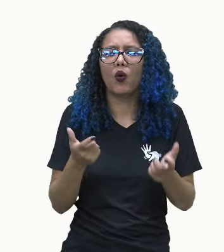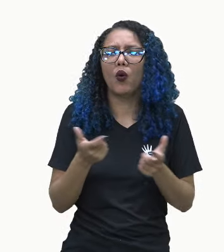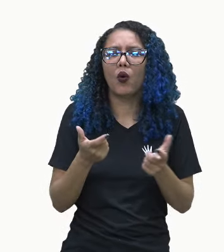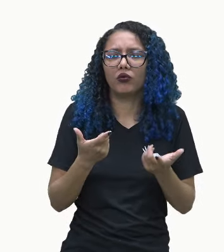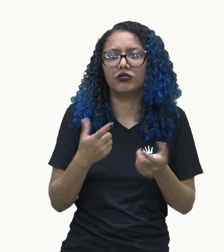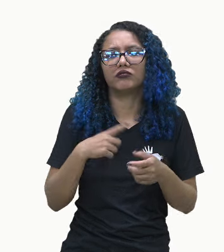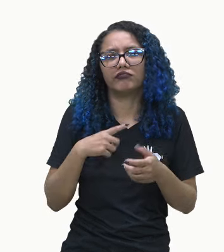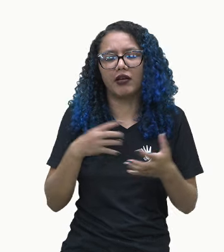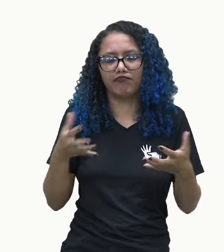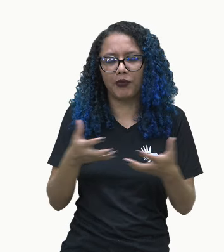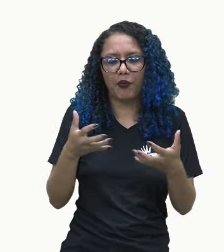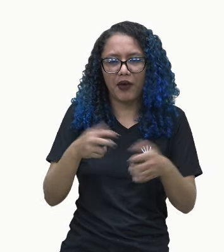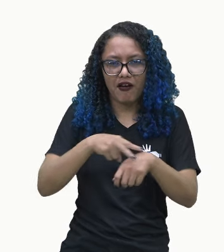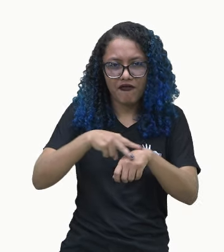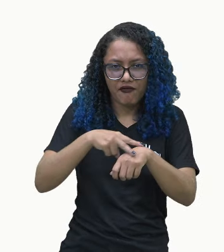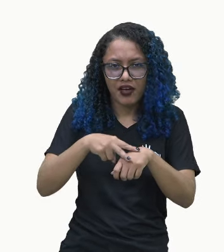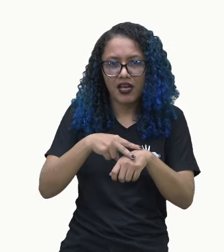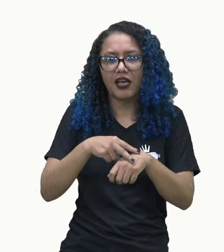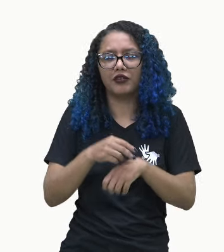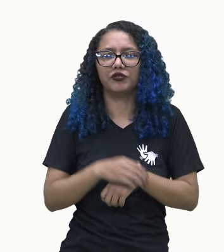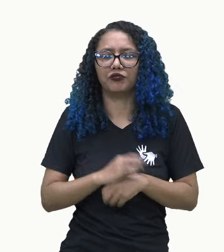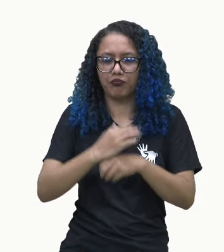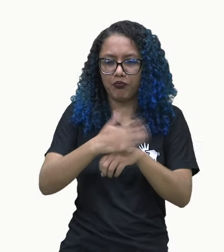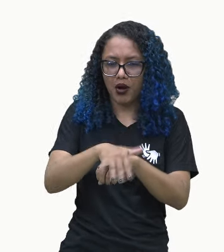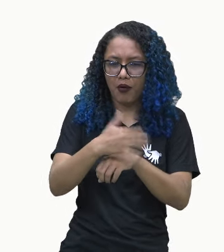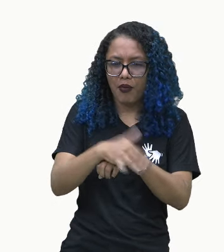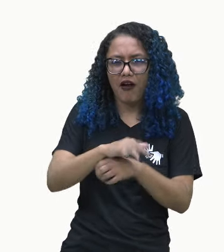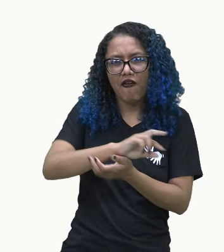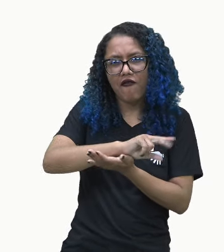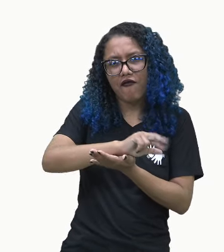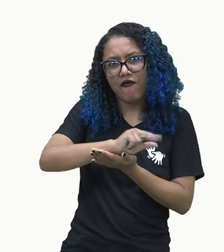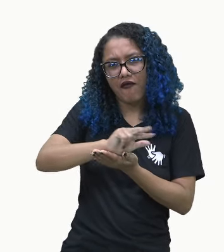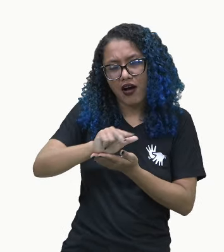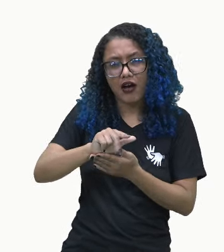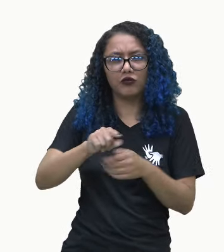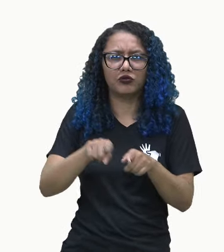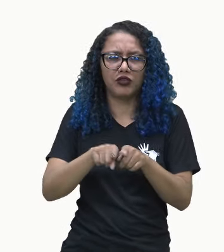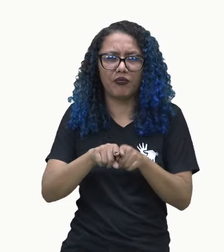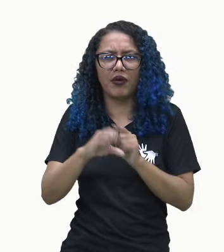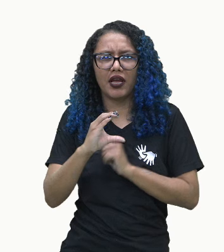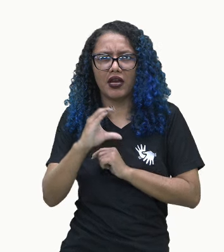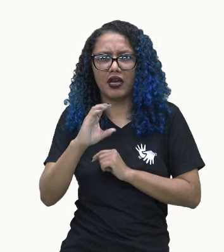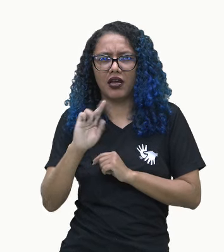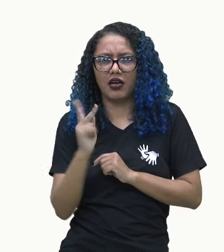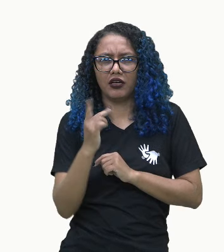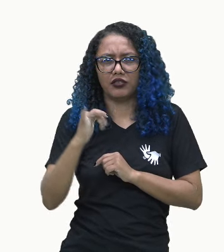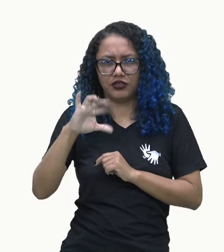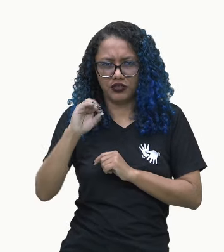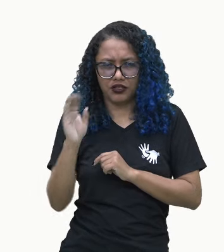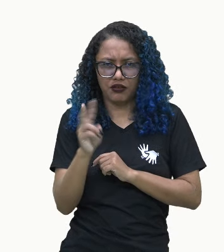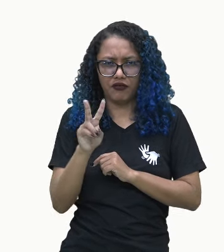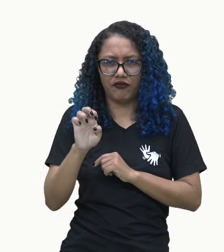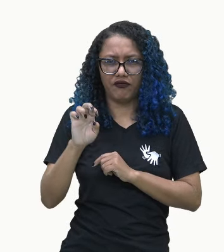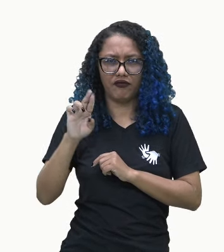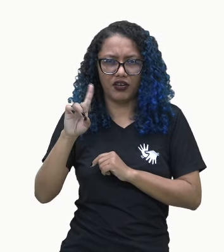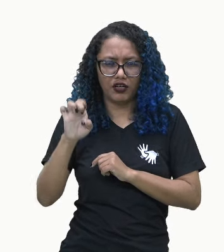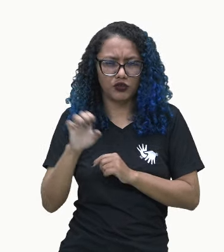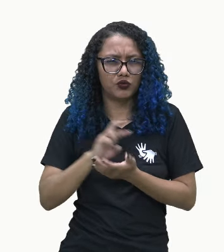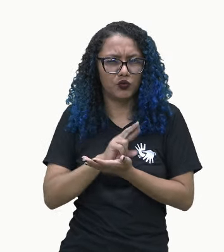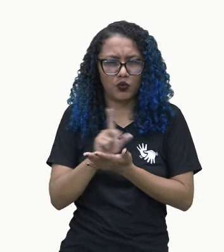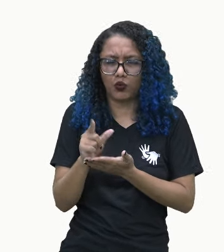desde o couve-flor, entre outros aí como o cheiro verde, né, também todos esses estão presentes,